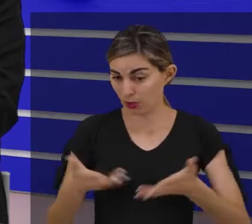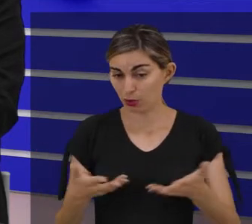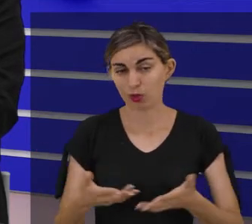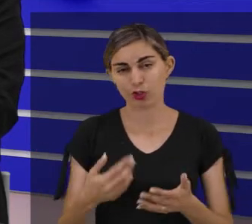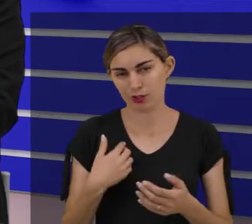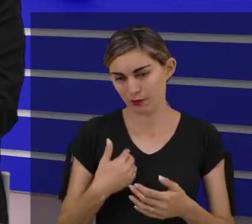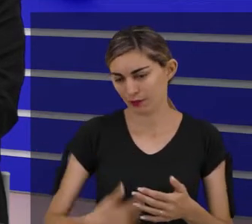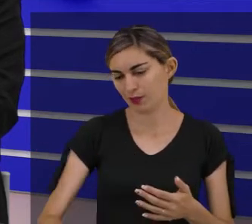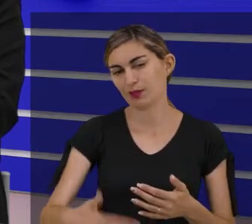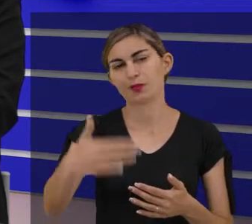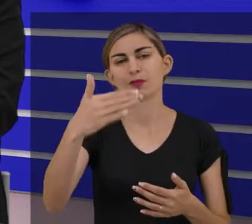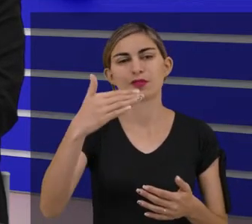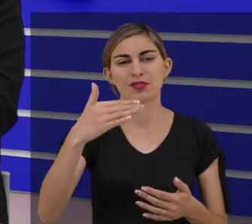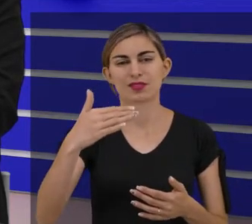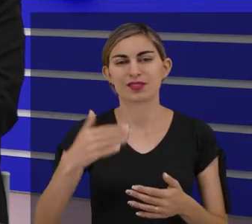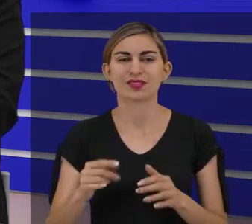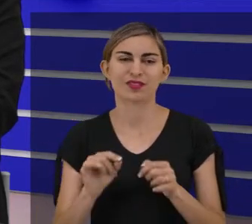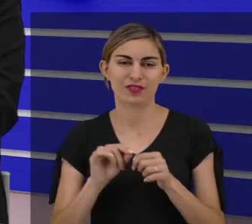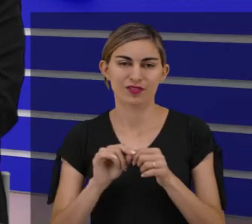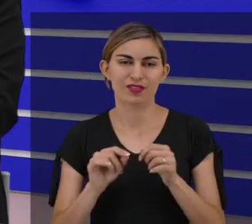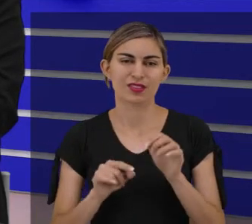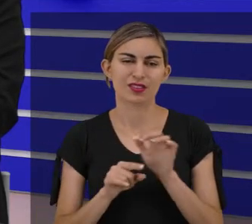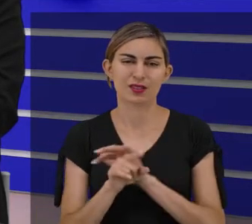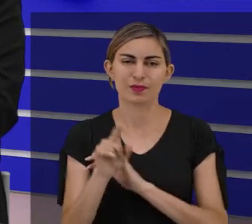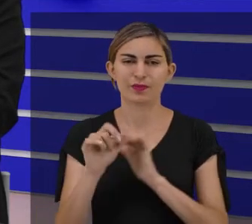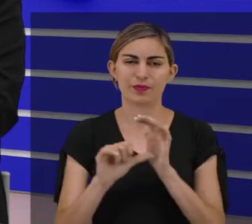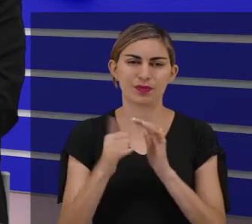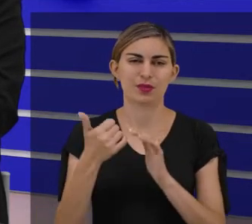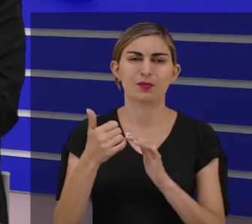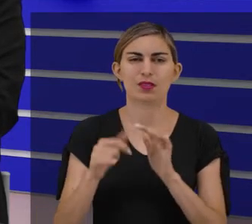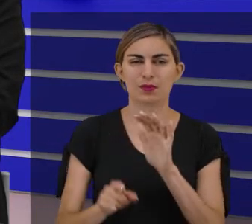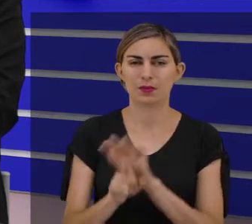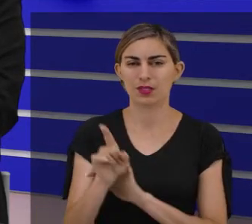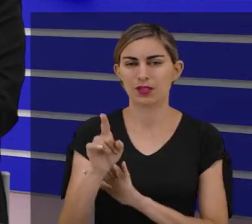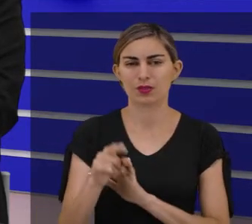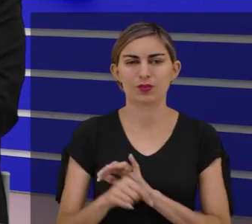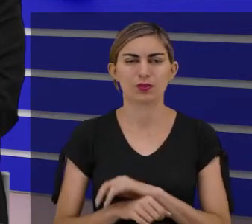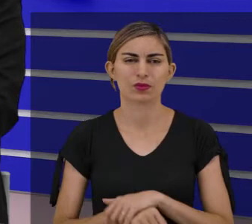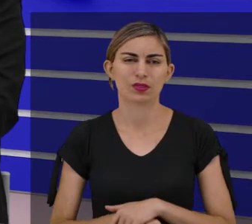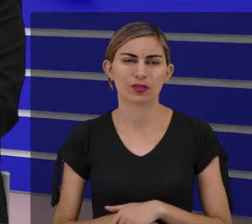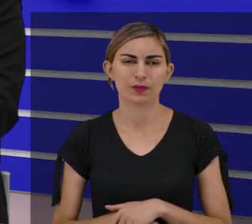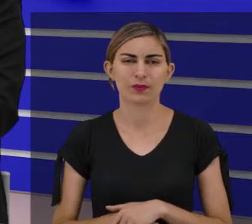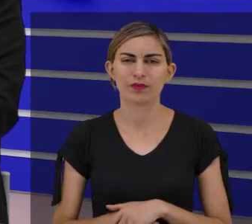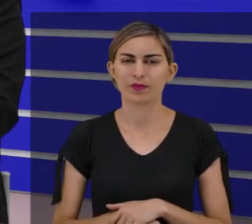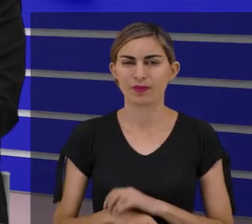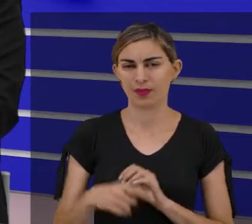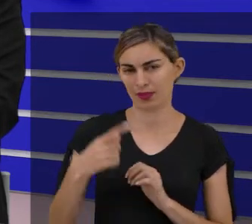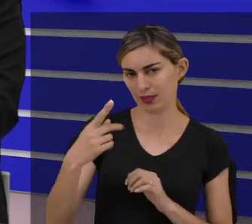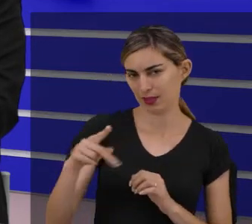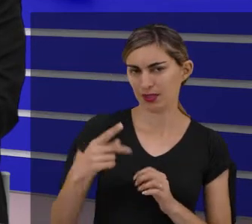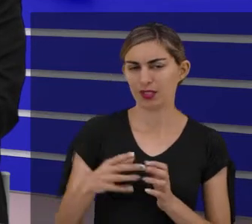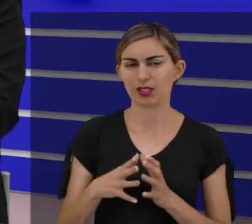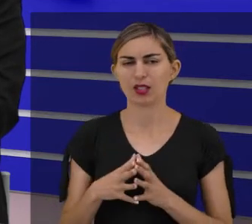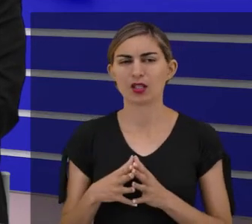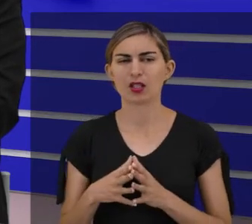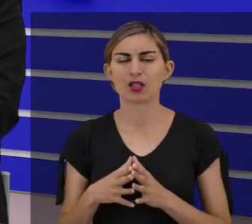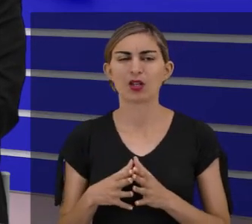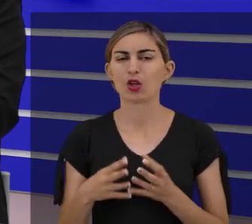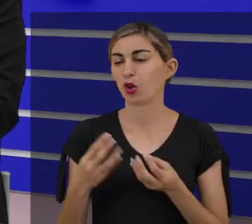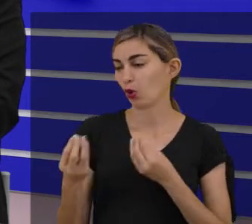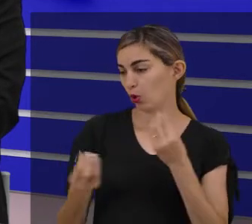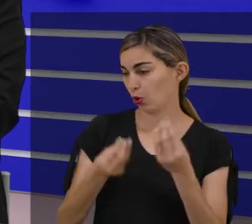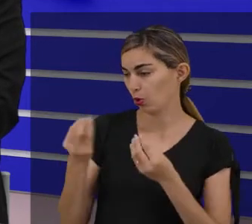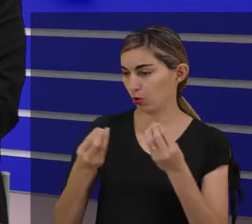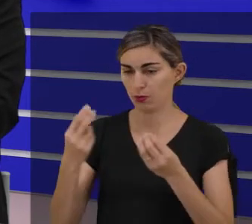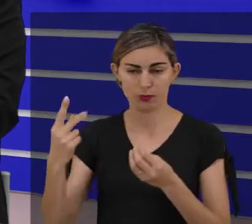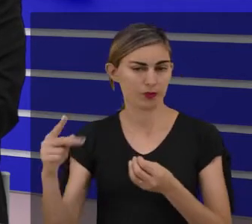vamos aqui fazer a nossa primeira pergunta. Doutor César,